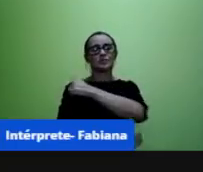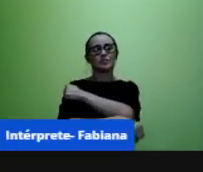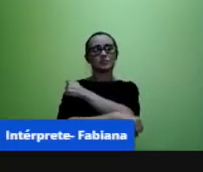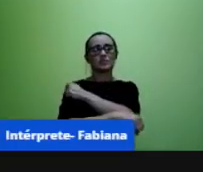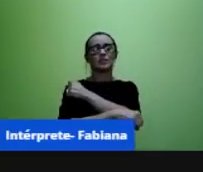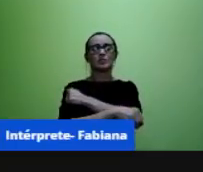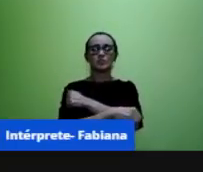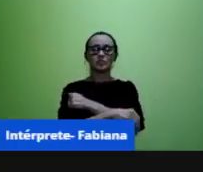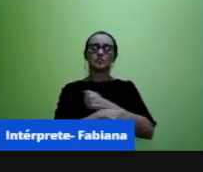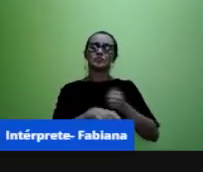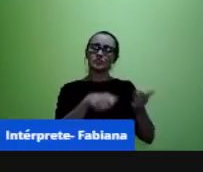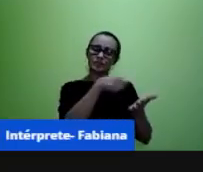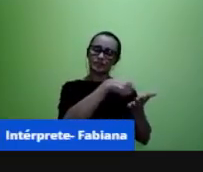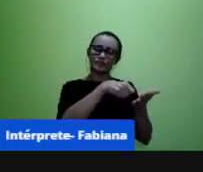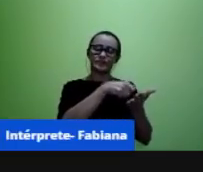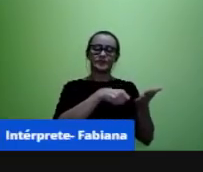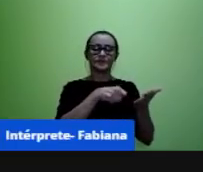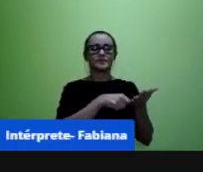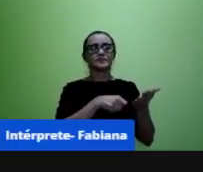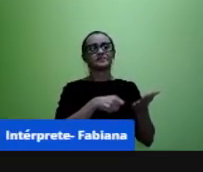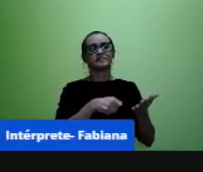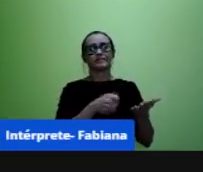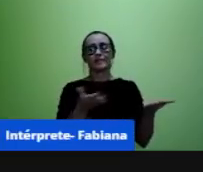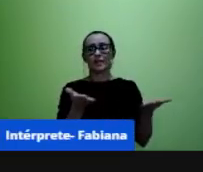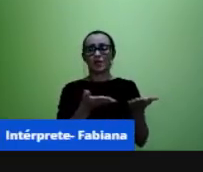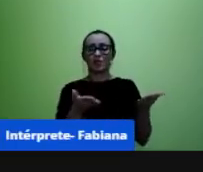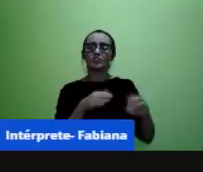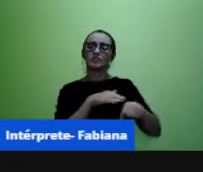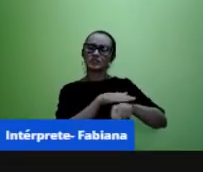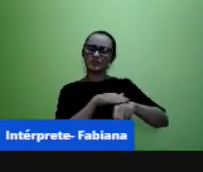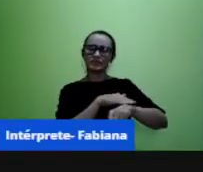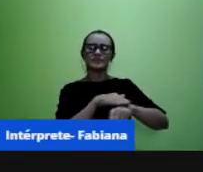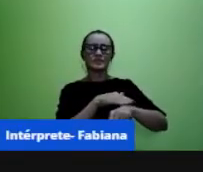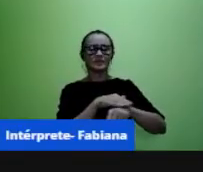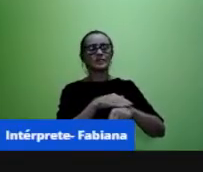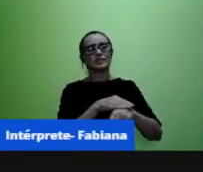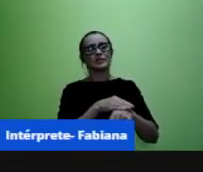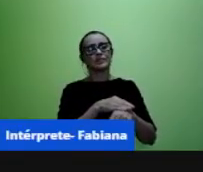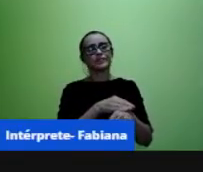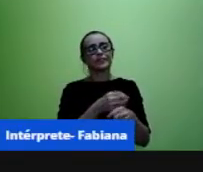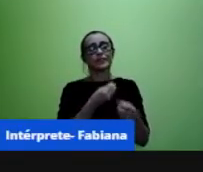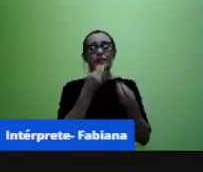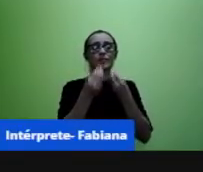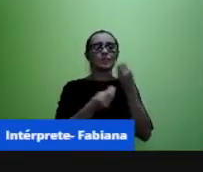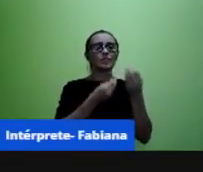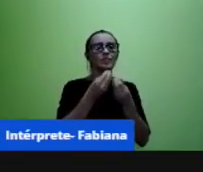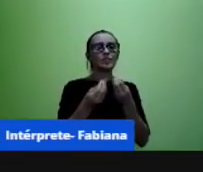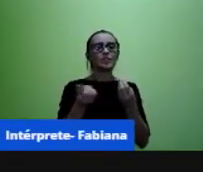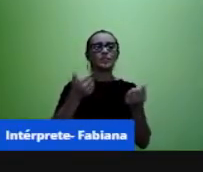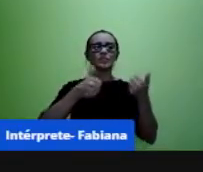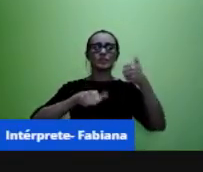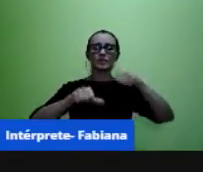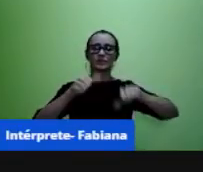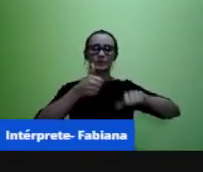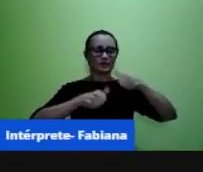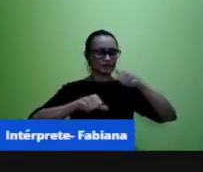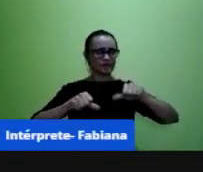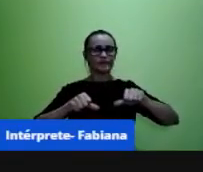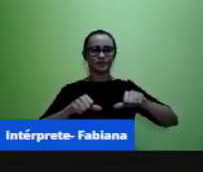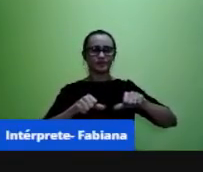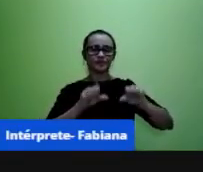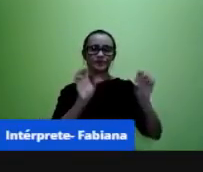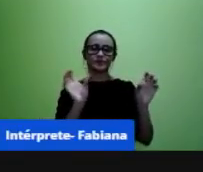estar conversando um pouco mais na questão da avaliação. Tá? Então, juntamente com a sua